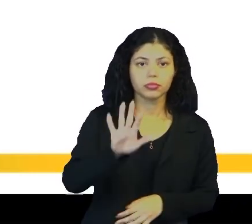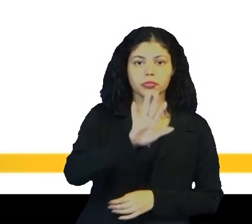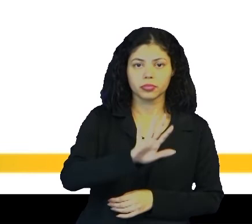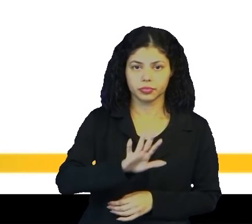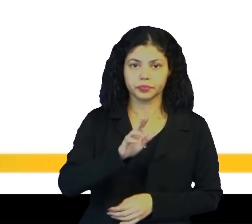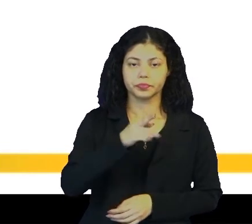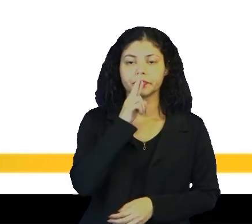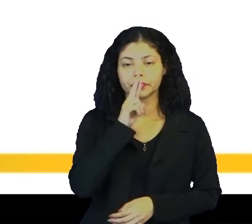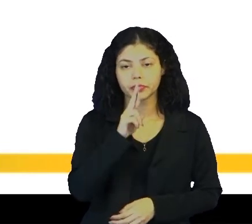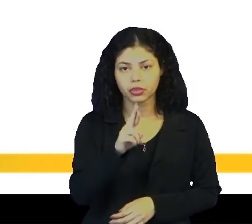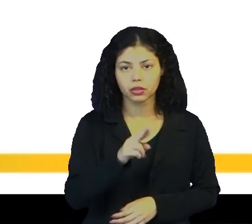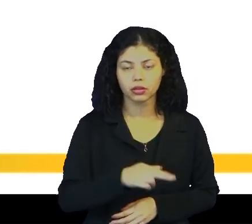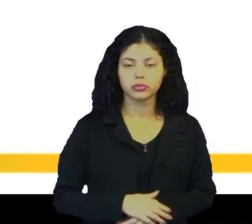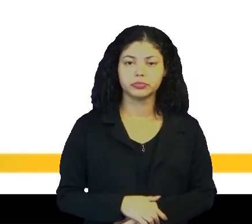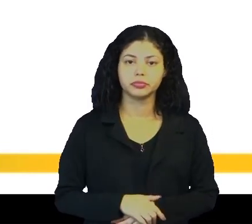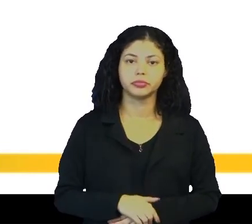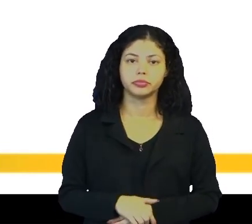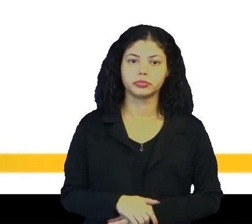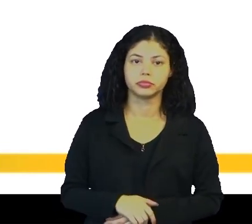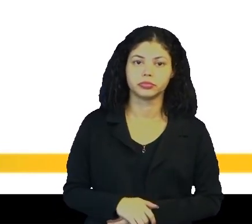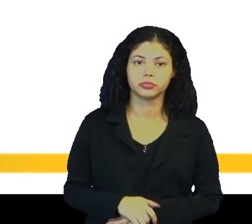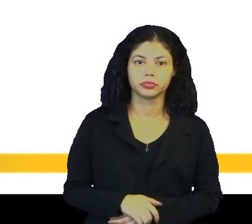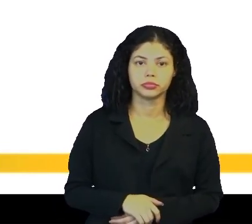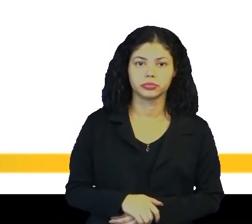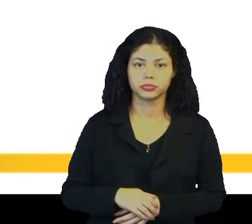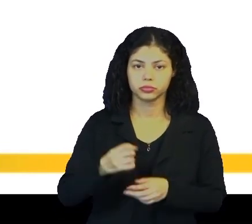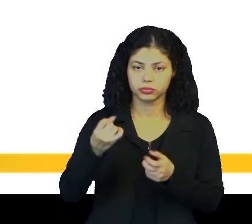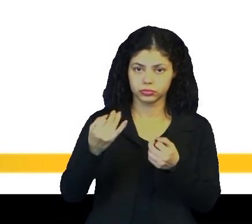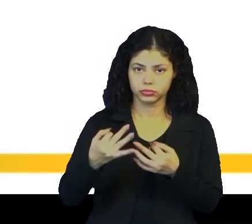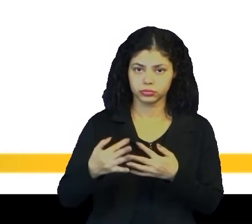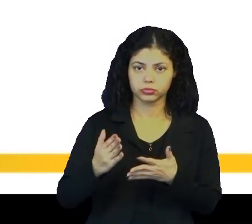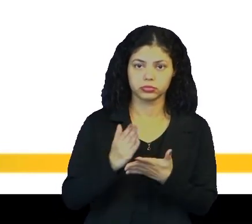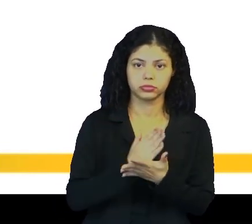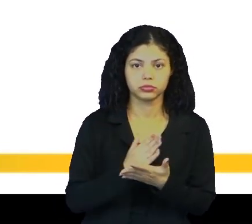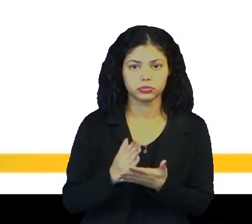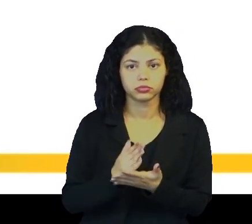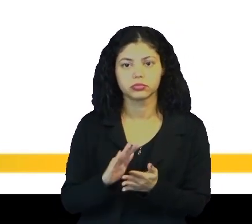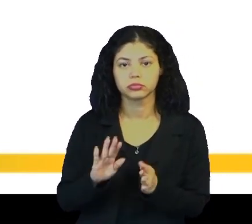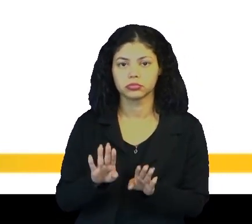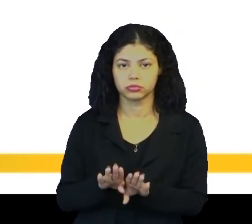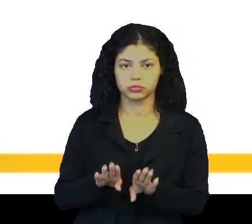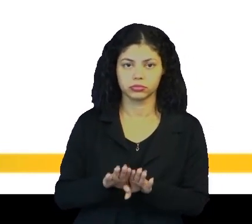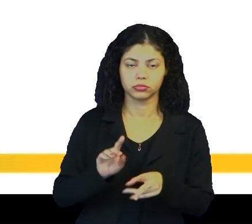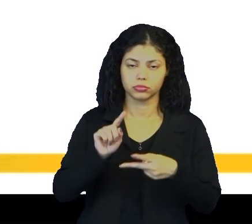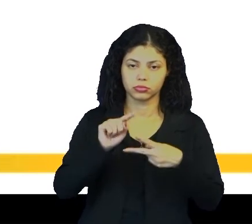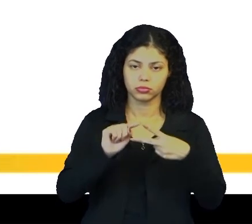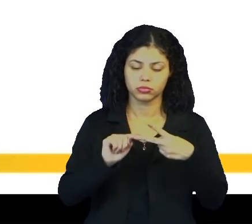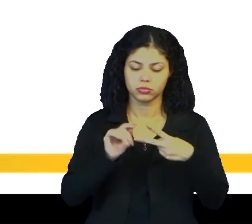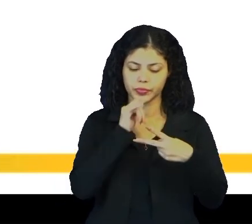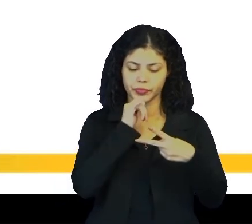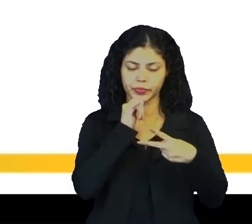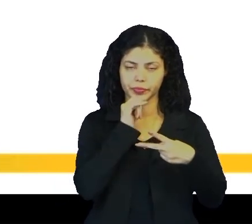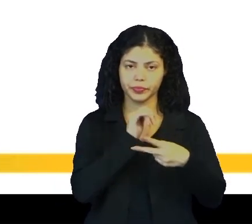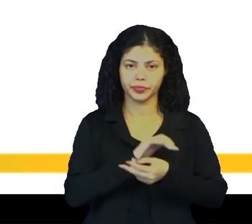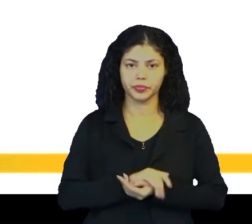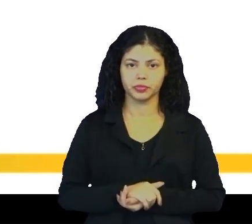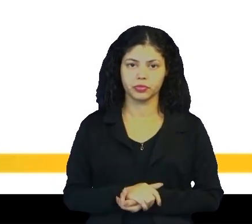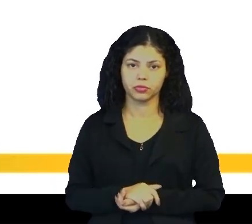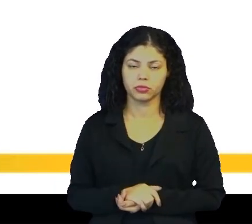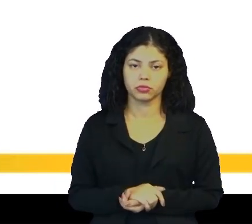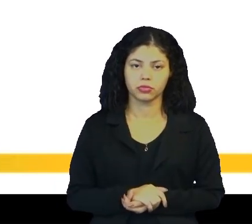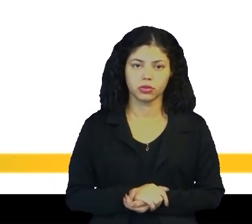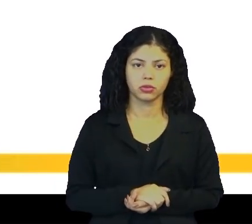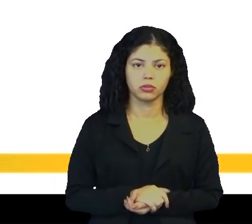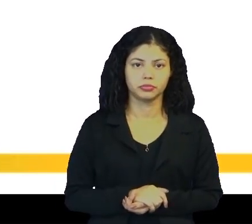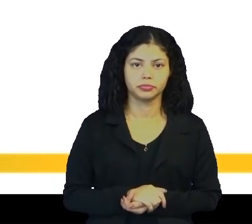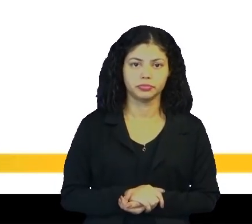né, dar respostas. Ela é utilizada para explicar algo também. Nós temos dois exemplos. They are studying